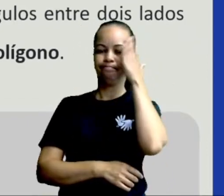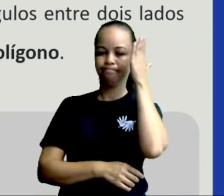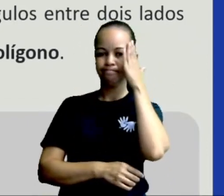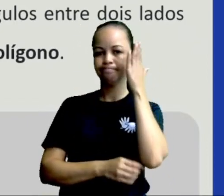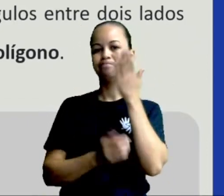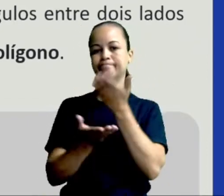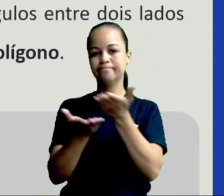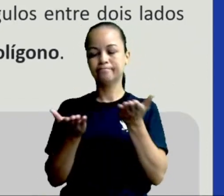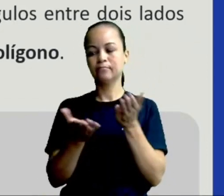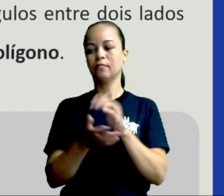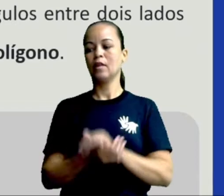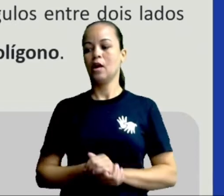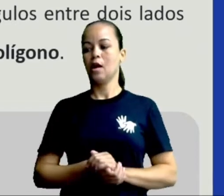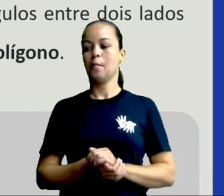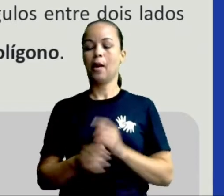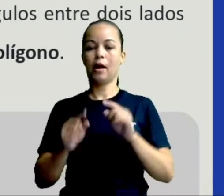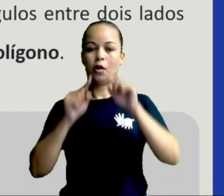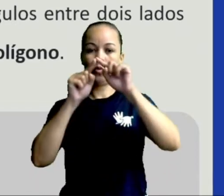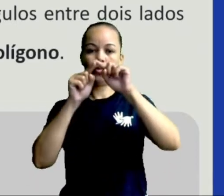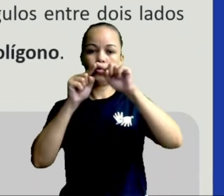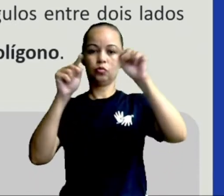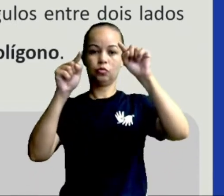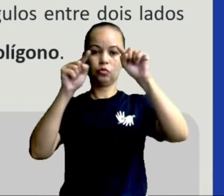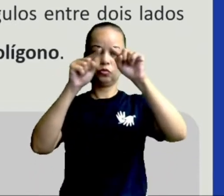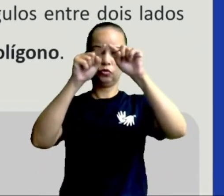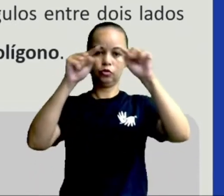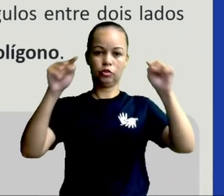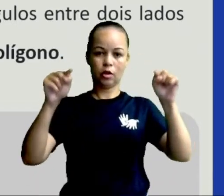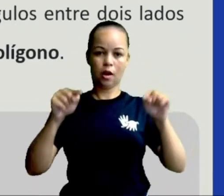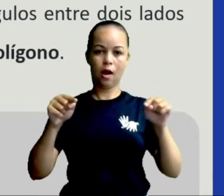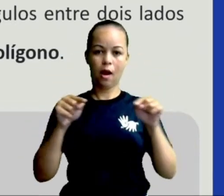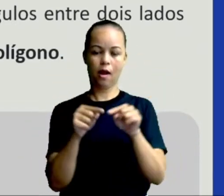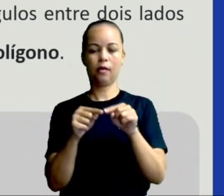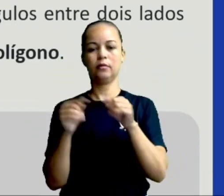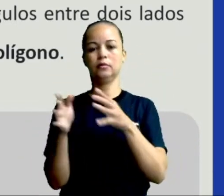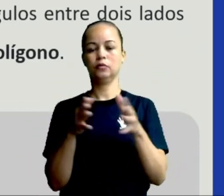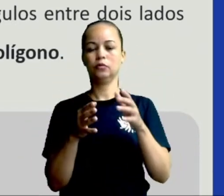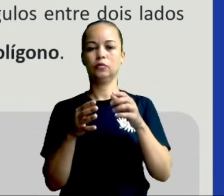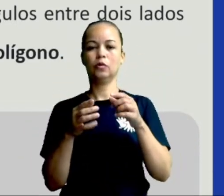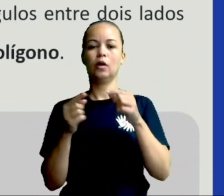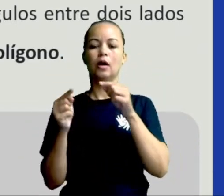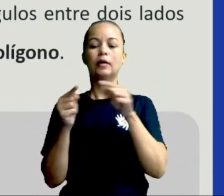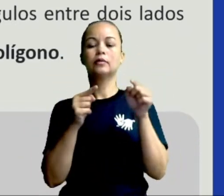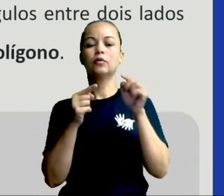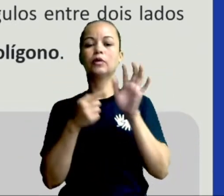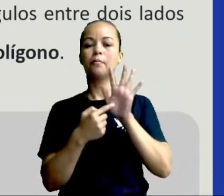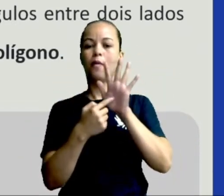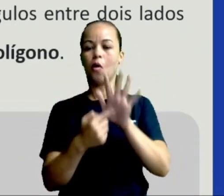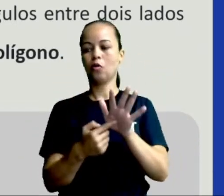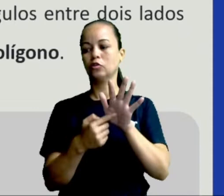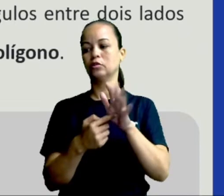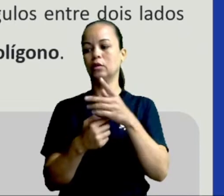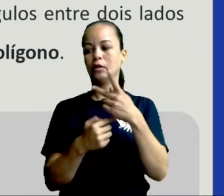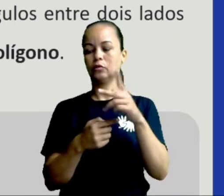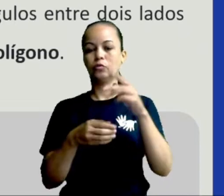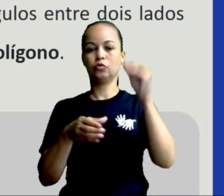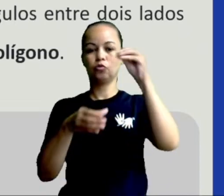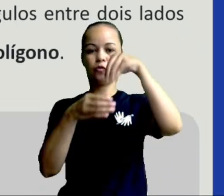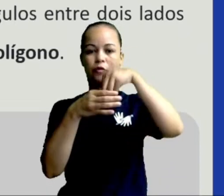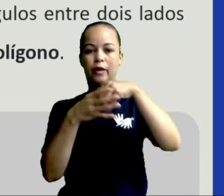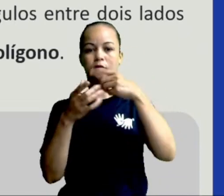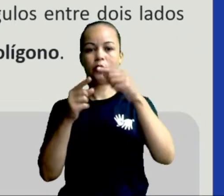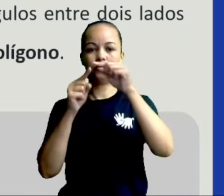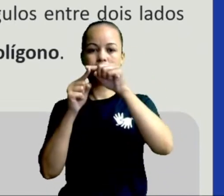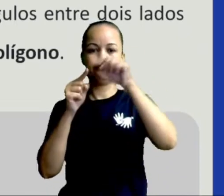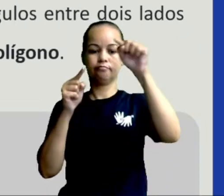lado, né, os lados do polígono convexo, cada segmento de reta que forma o polígono é um de seus lados.